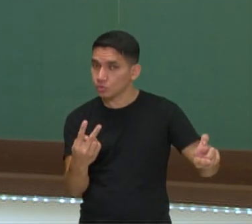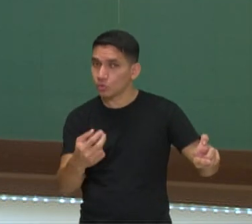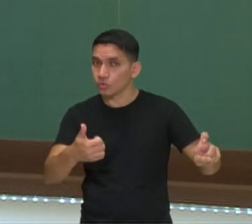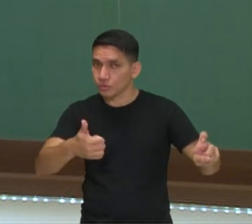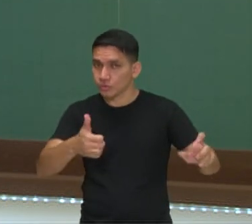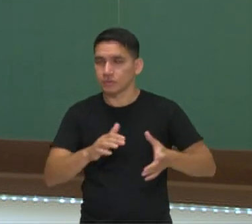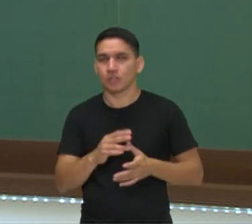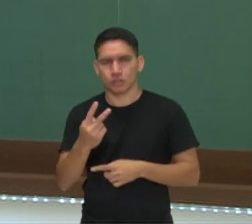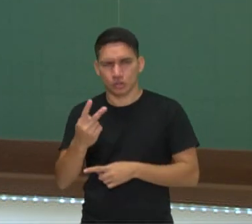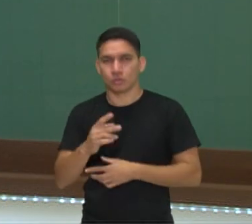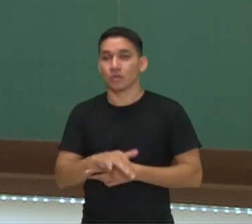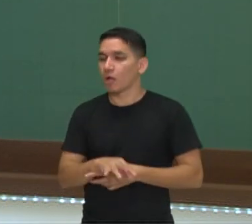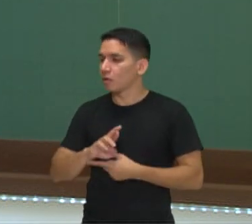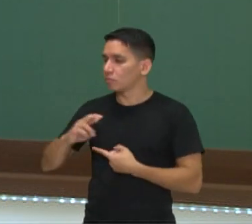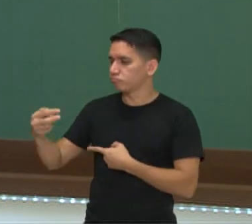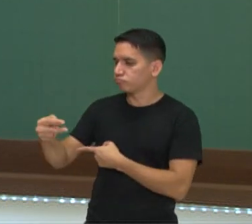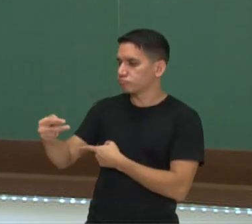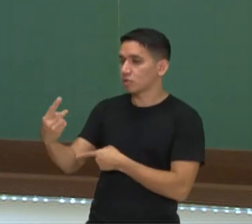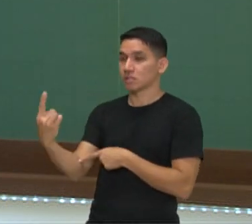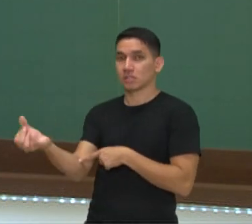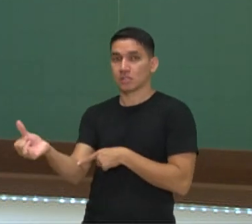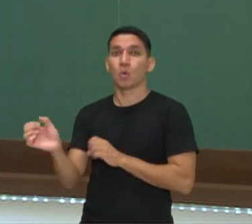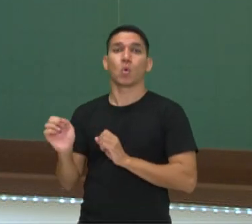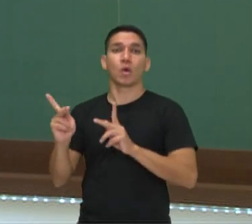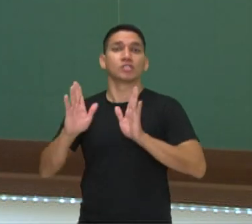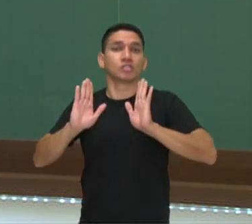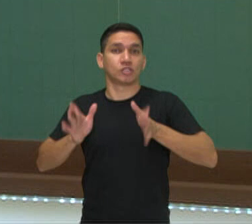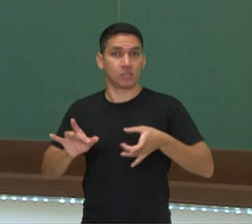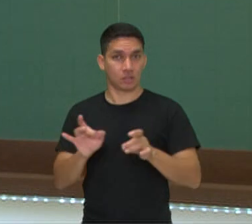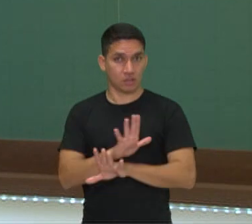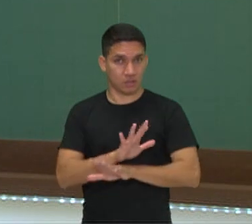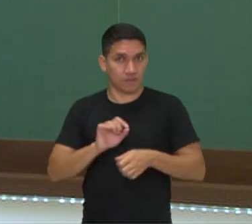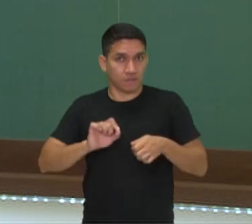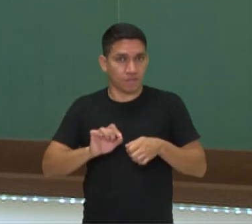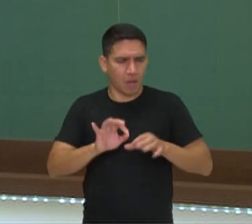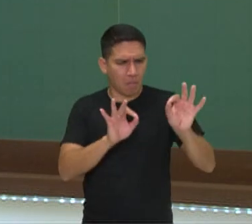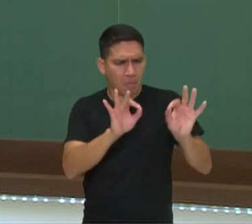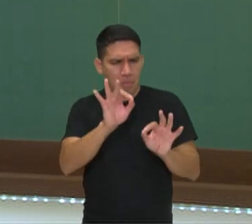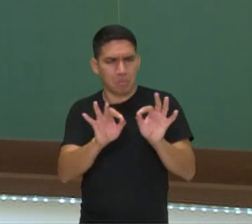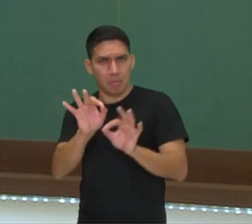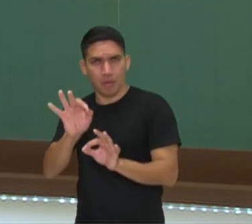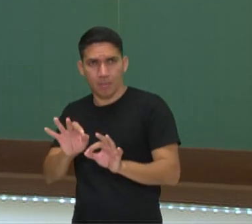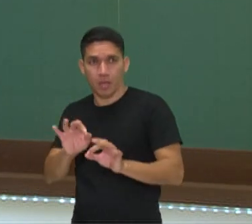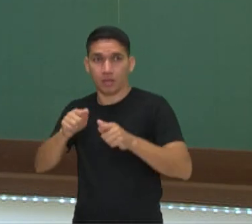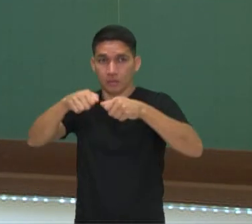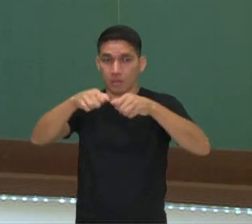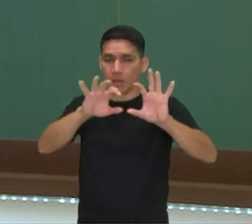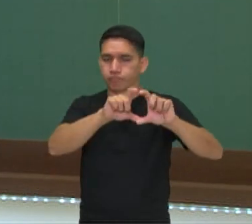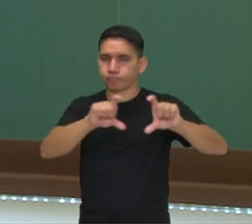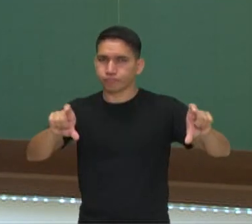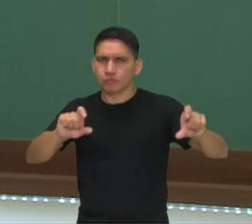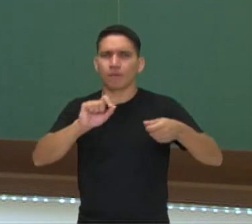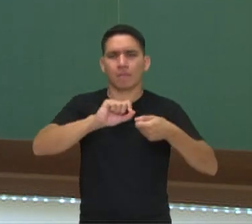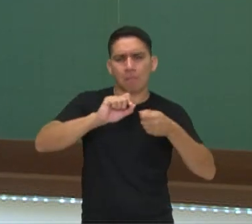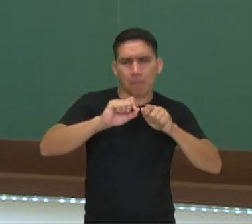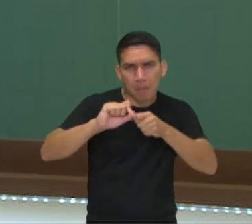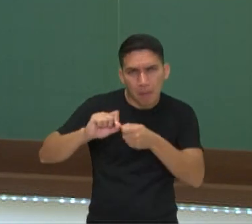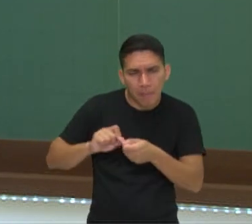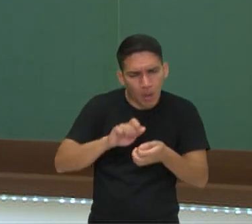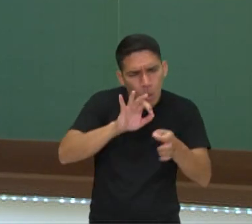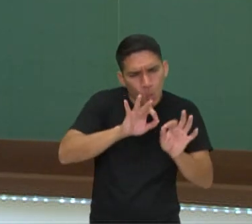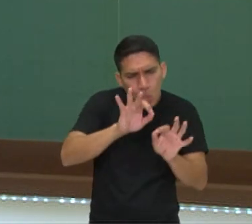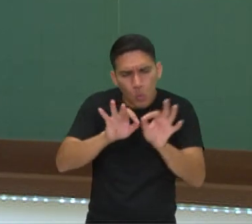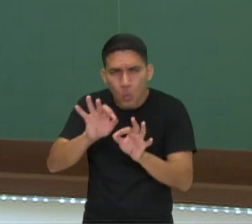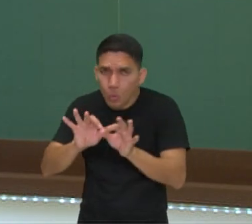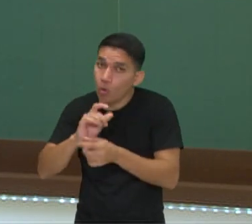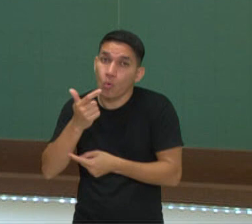16. Pronto. Feito essa mudança, a gente na verdade pegou essa equação e reescreveu. A gente escreveu